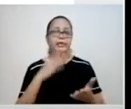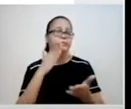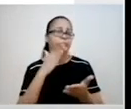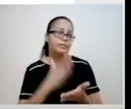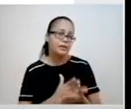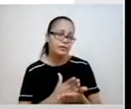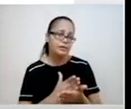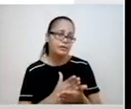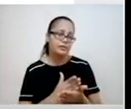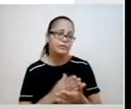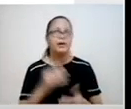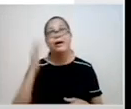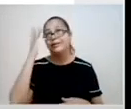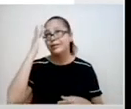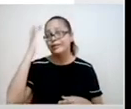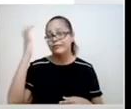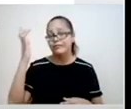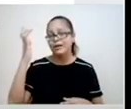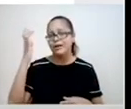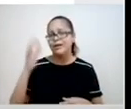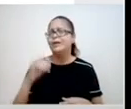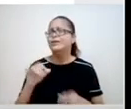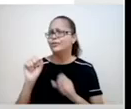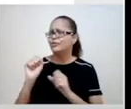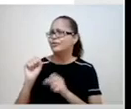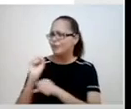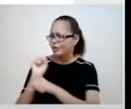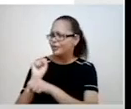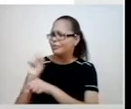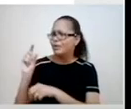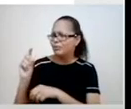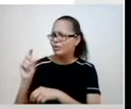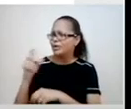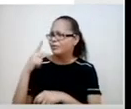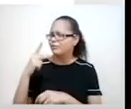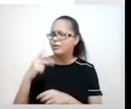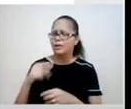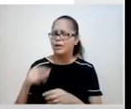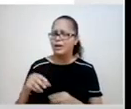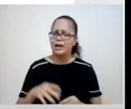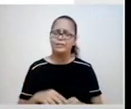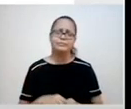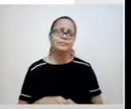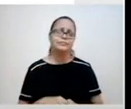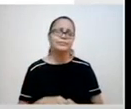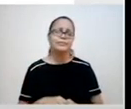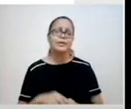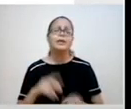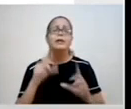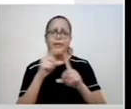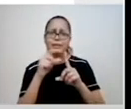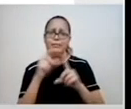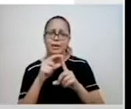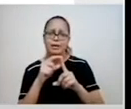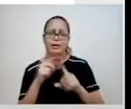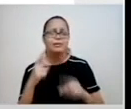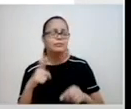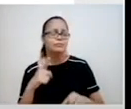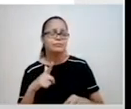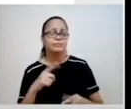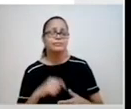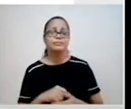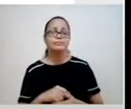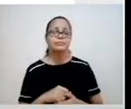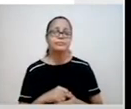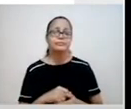fácil, né? Já pensou? Você fala alguma coisa, você fala, ops, espera um pouquinho, gente, vamos pegar essa palavra e vou colocar de volta na minha boca. Né? E aí eu trago a palavra de volta. Não dá. Por isso a